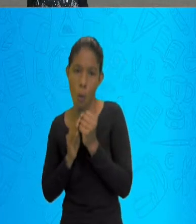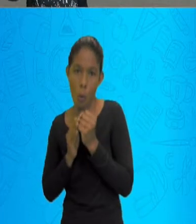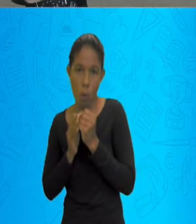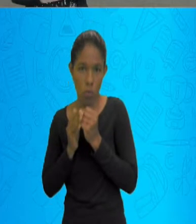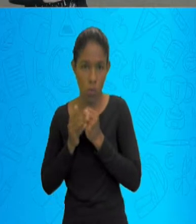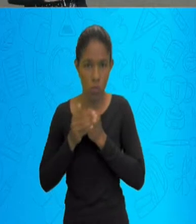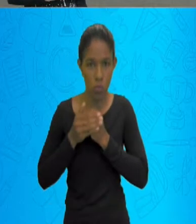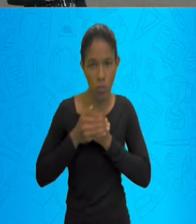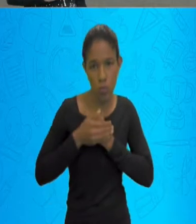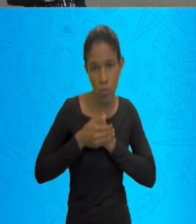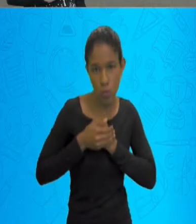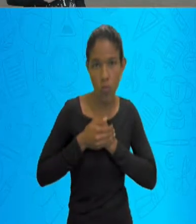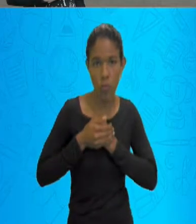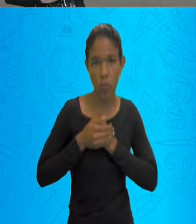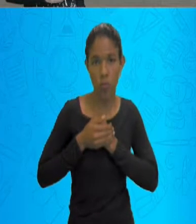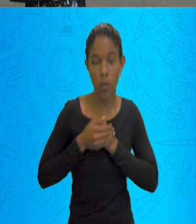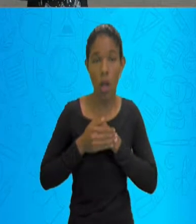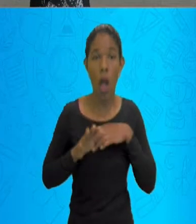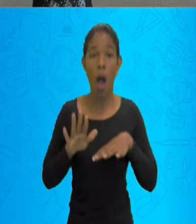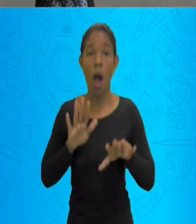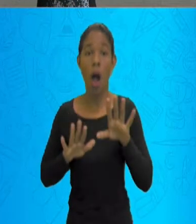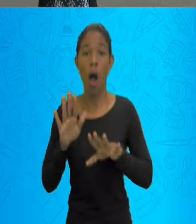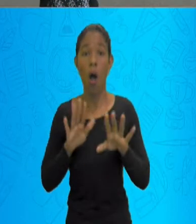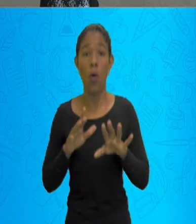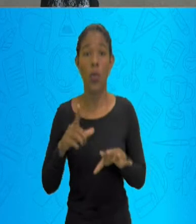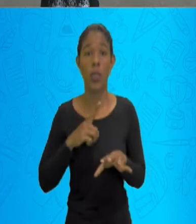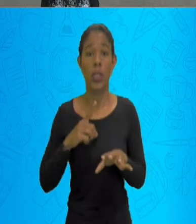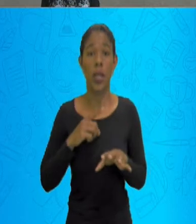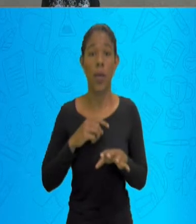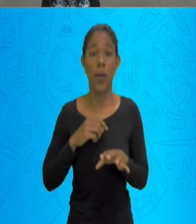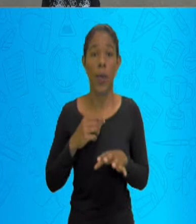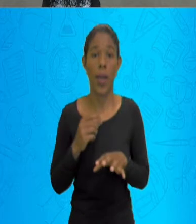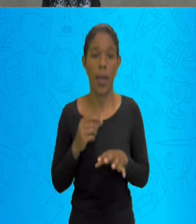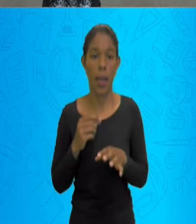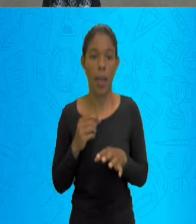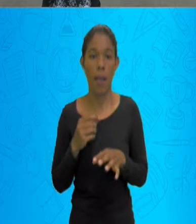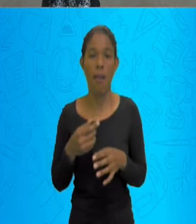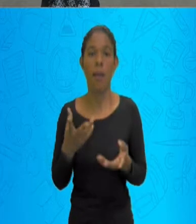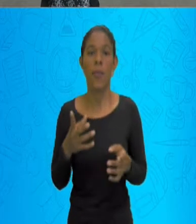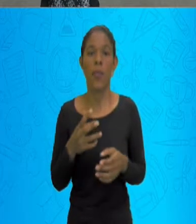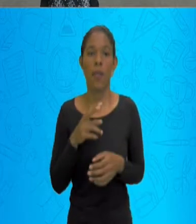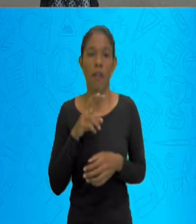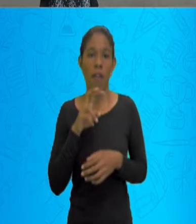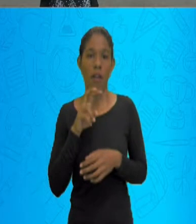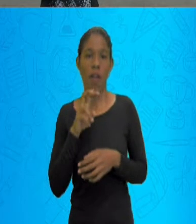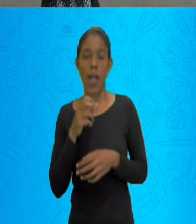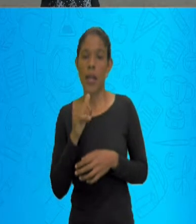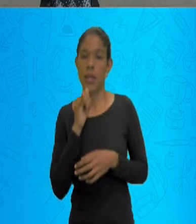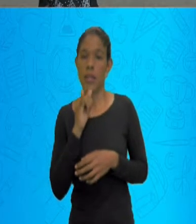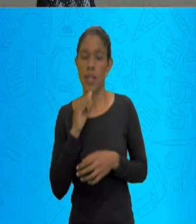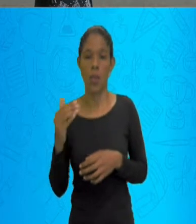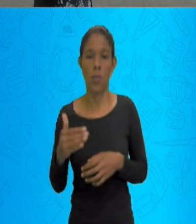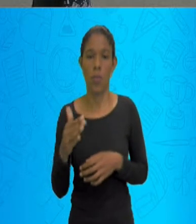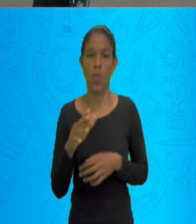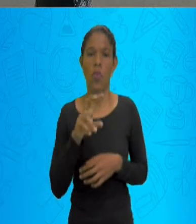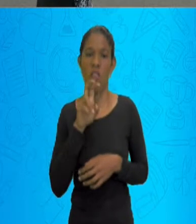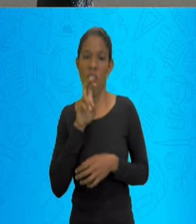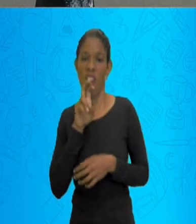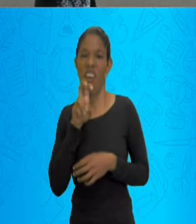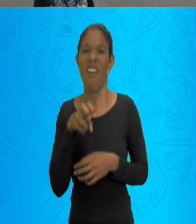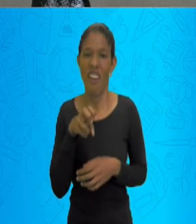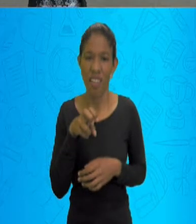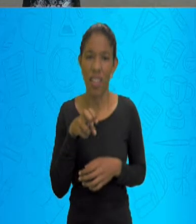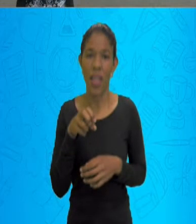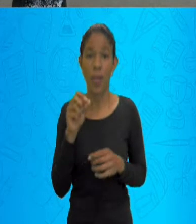alguns produzem veneno, né? E aí a gente tem alguns que se organizaram dentro disso. Aí nós temos ali,